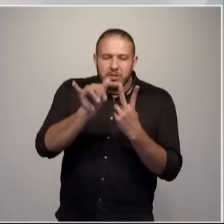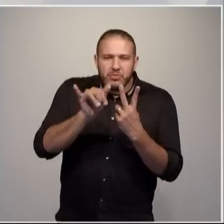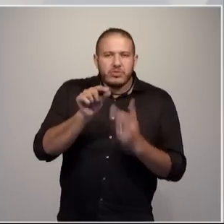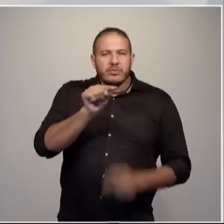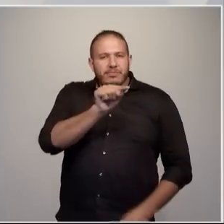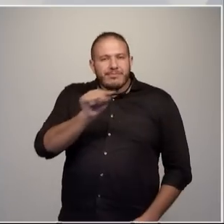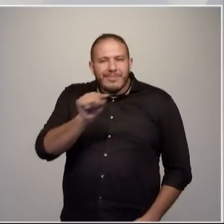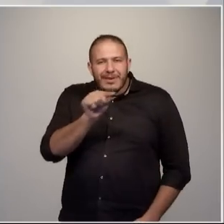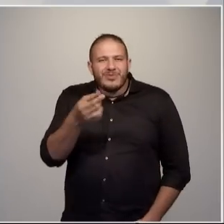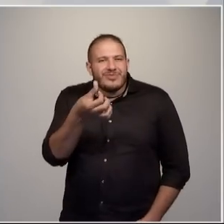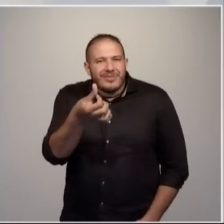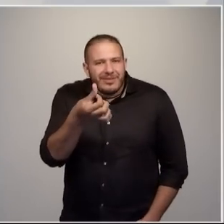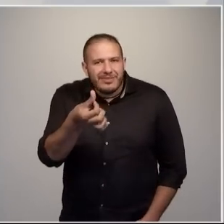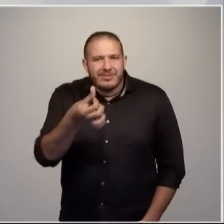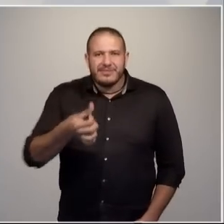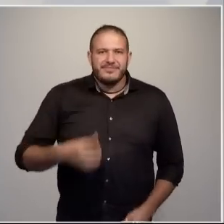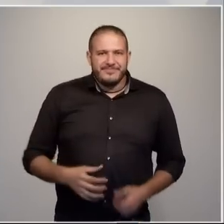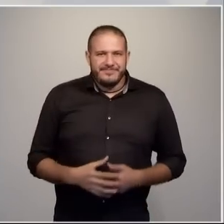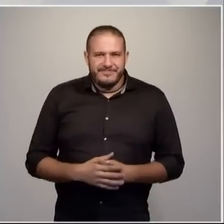6.